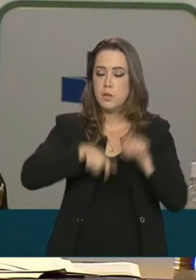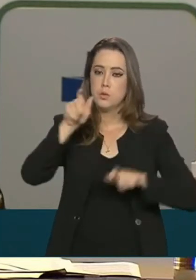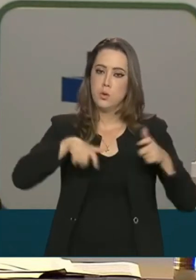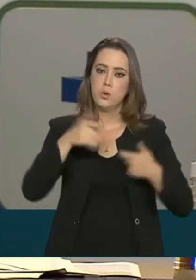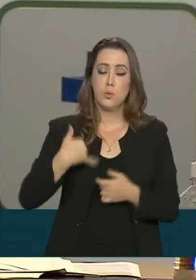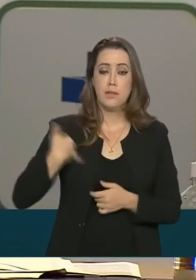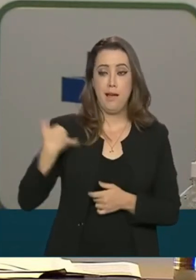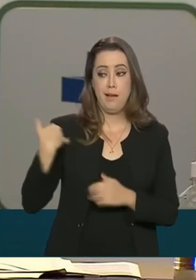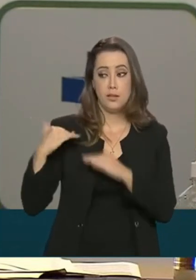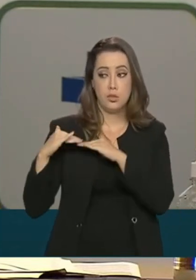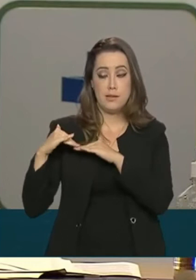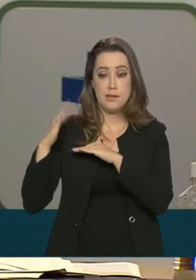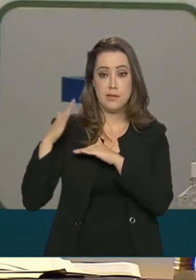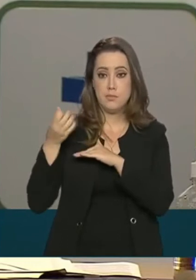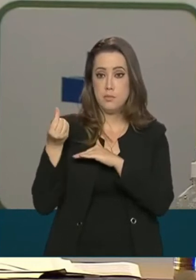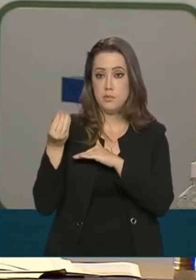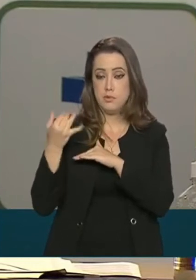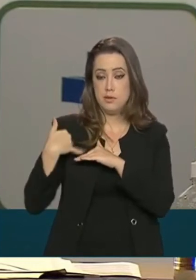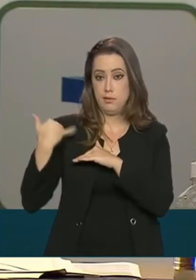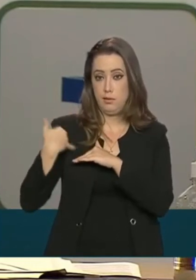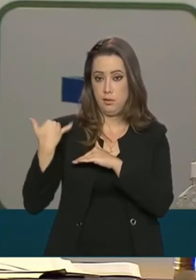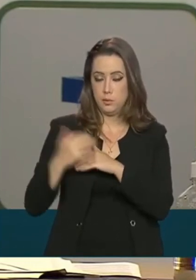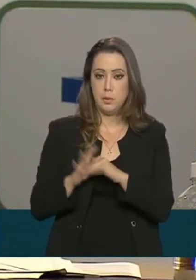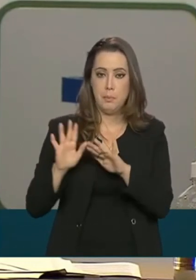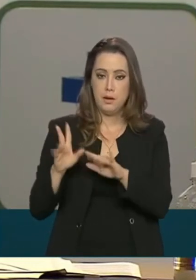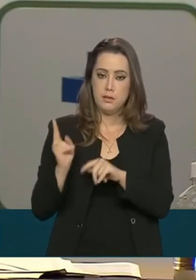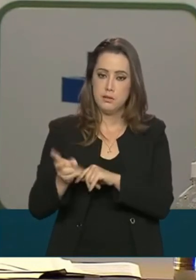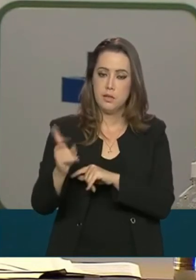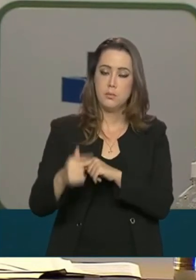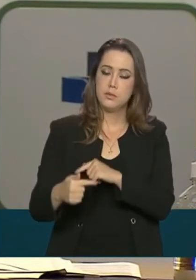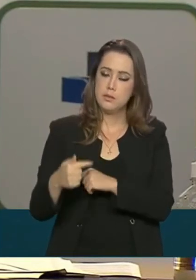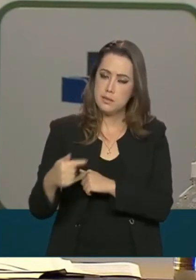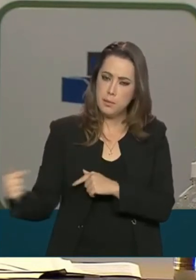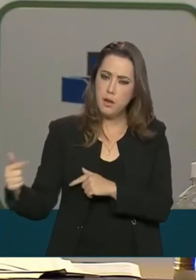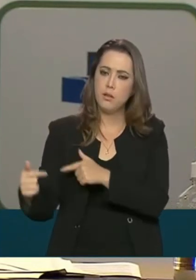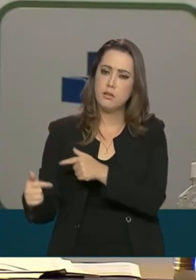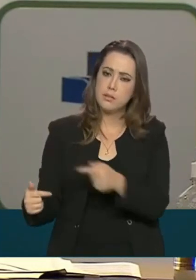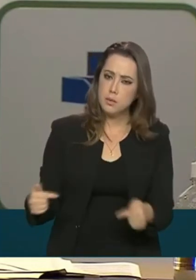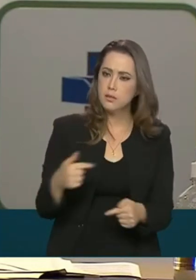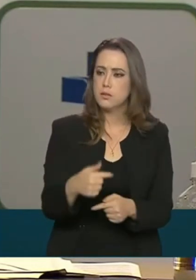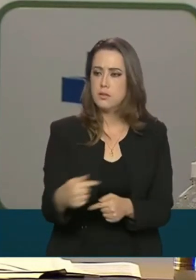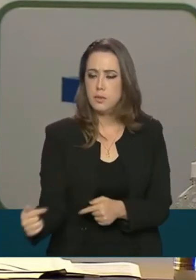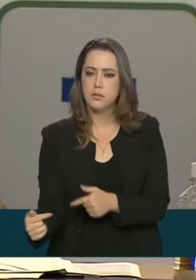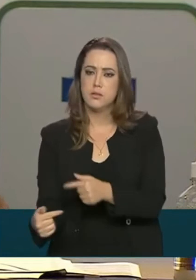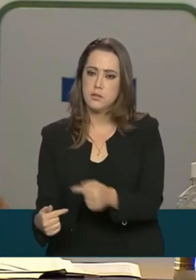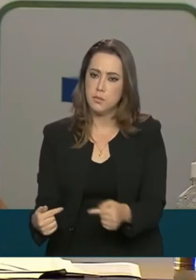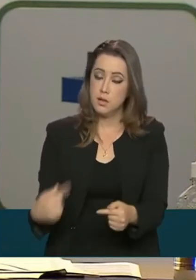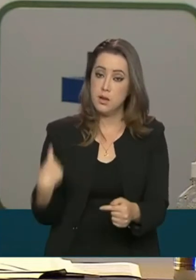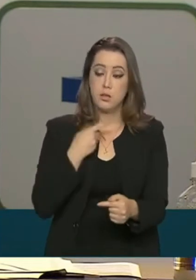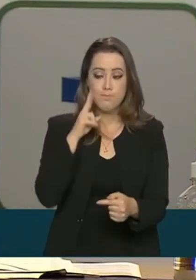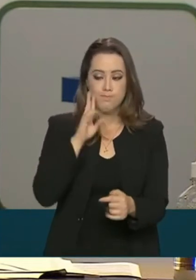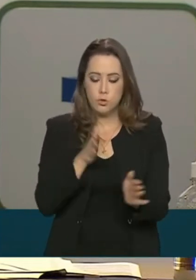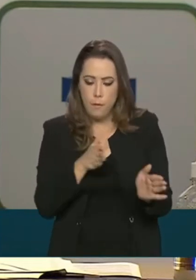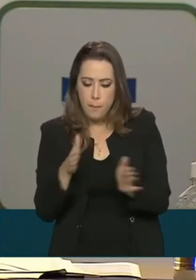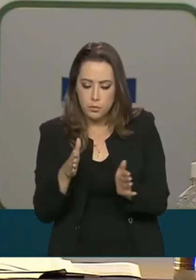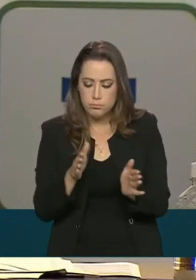faixa etária acima de 60 anos, embora a cada semana reforcemos que em cada intervalo etário nós